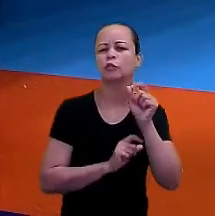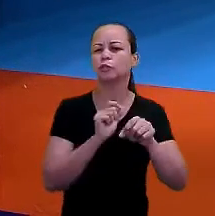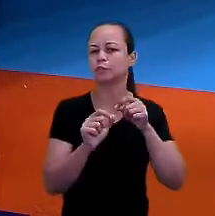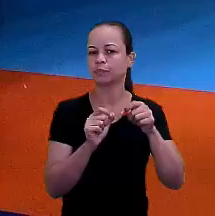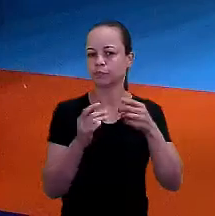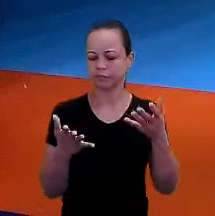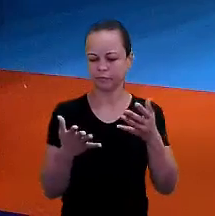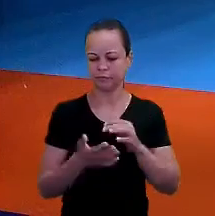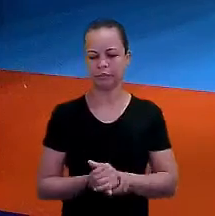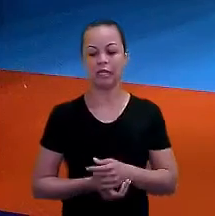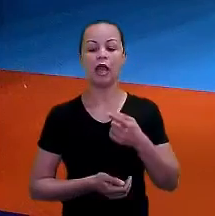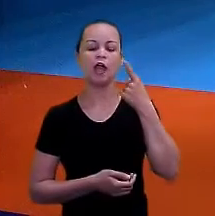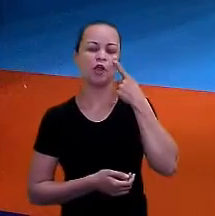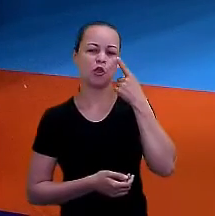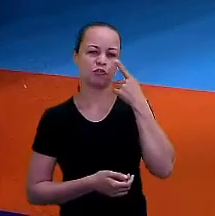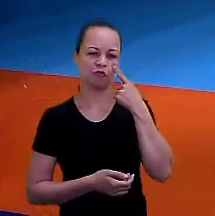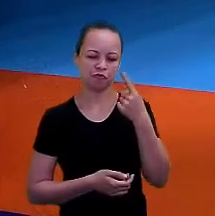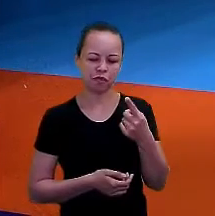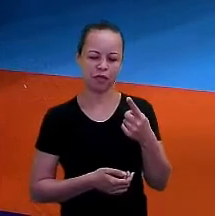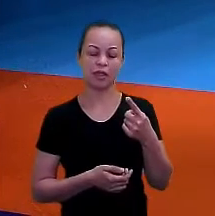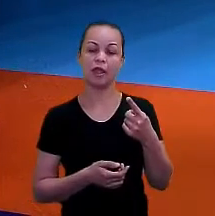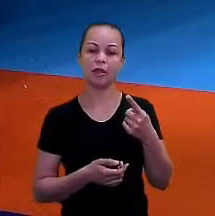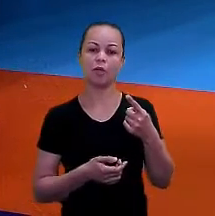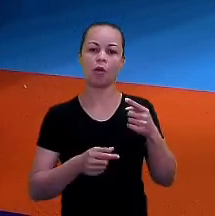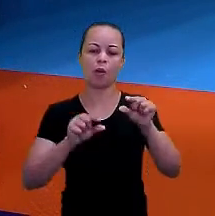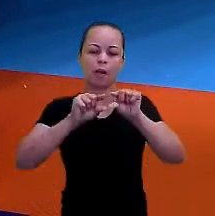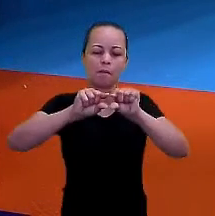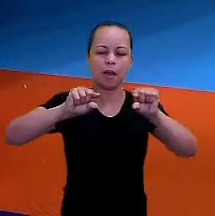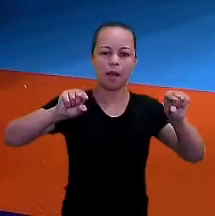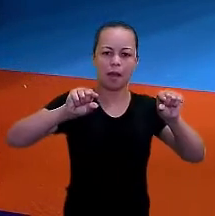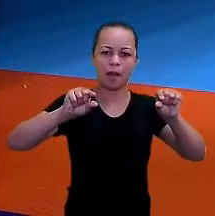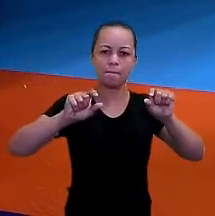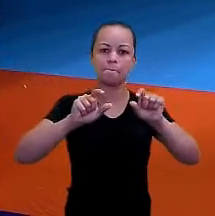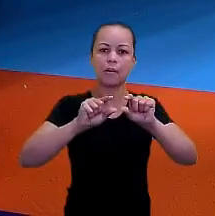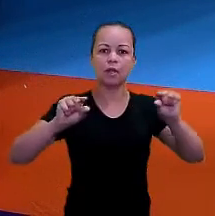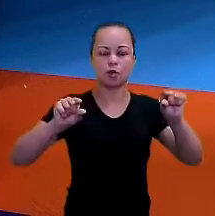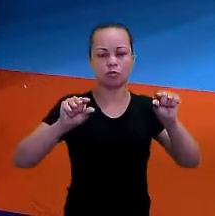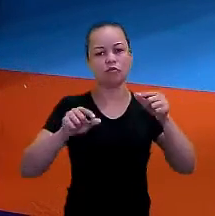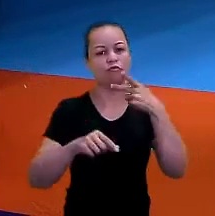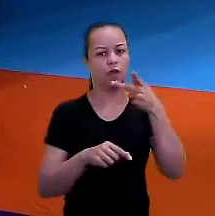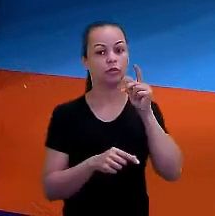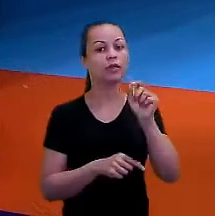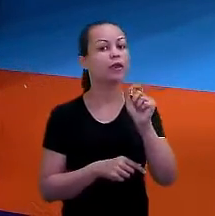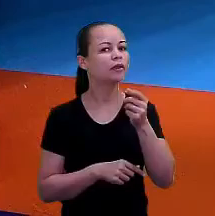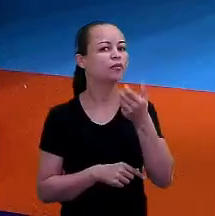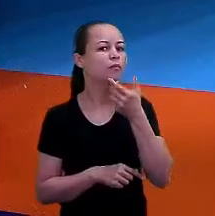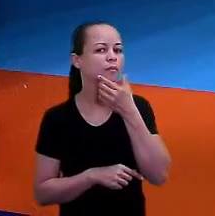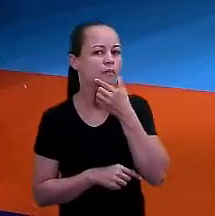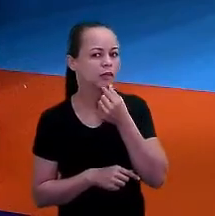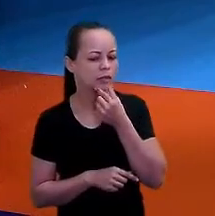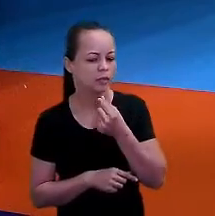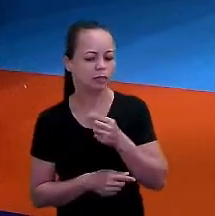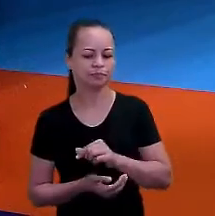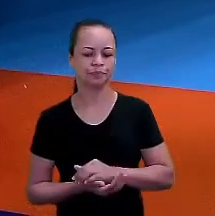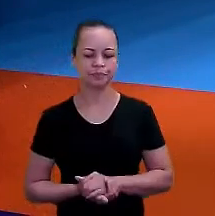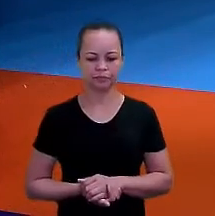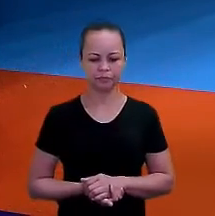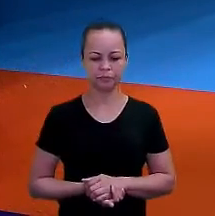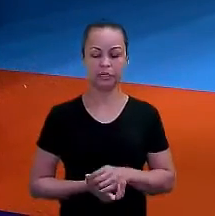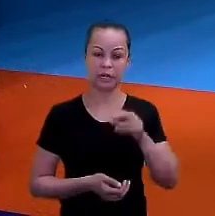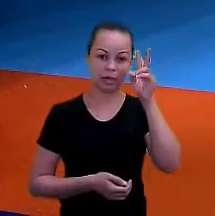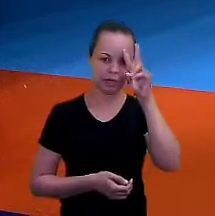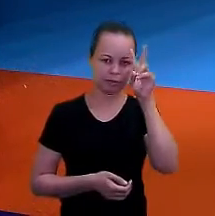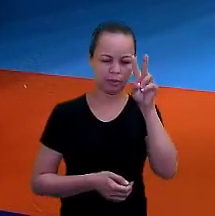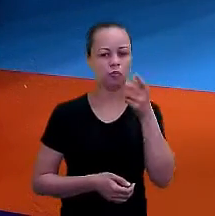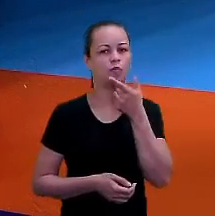Eu vou ver lá, ó, qual é a barra maiorzinha quando eu estou falando dos meninos. Lembrando que o menino é o laranjinha,